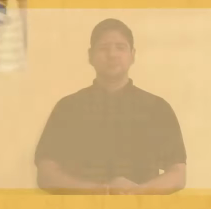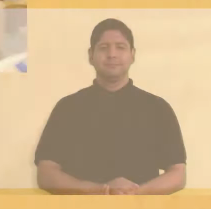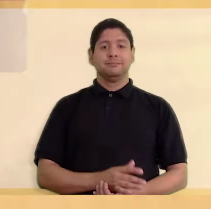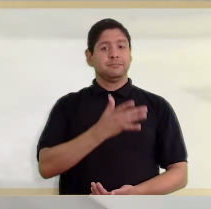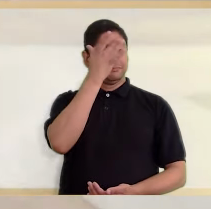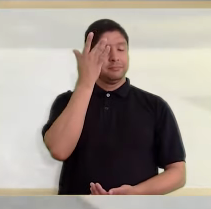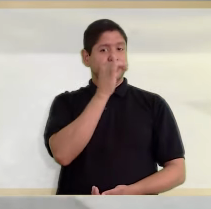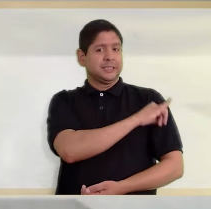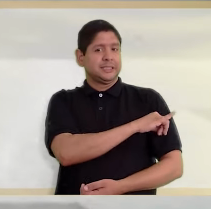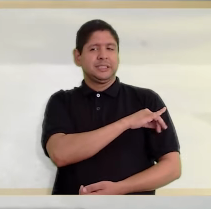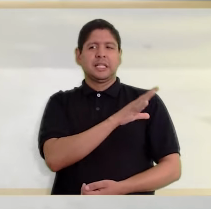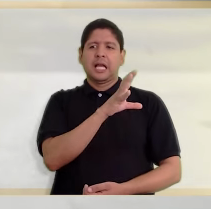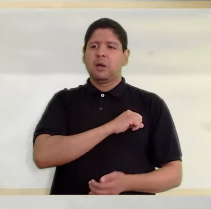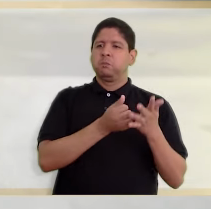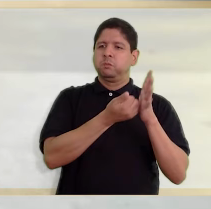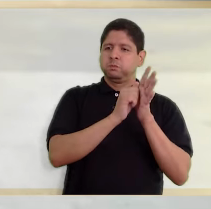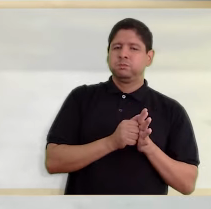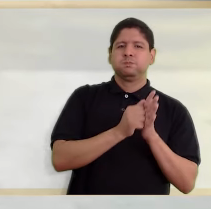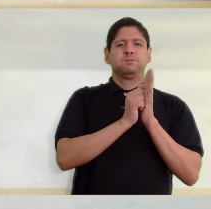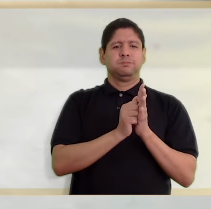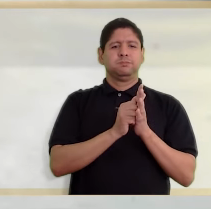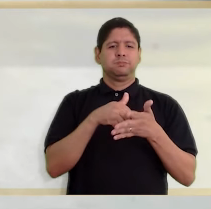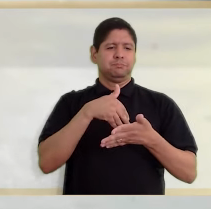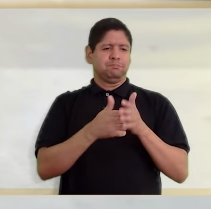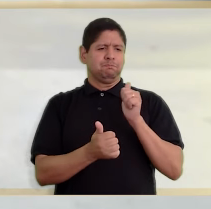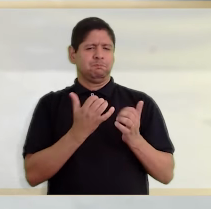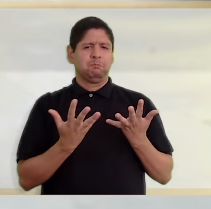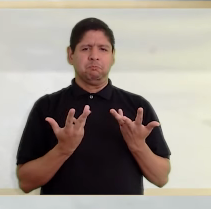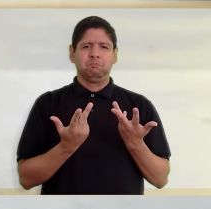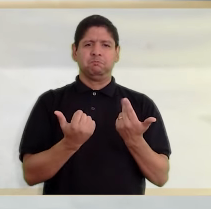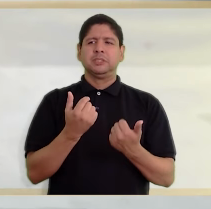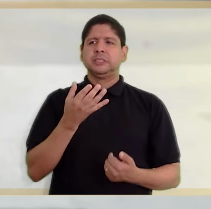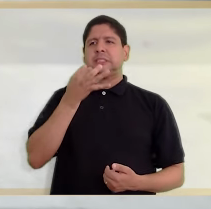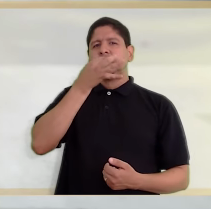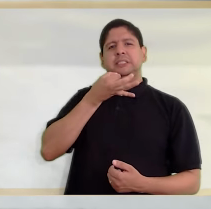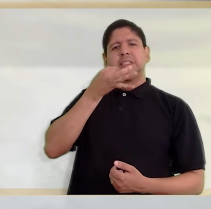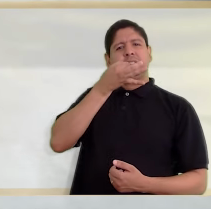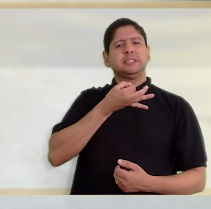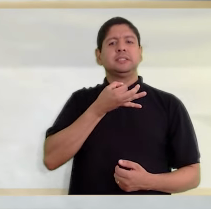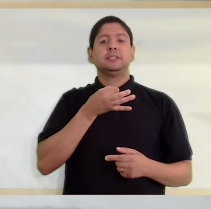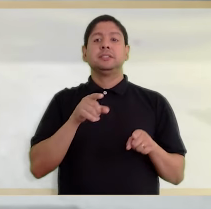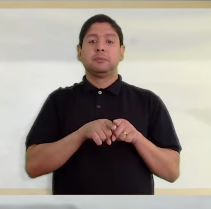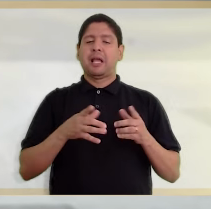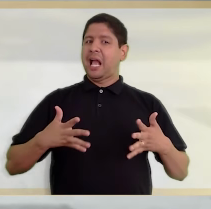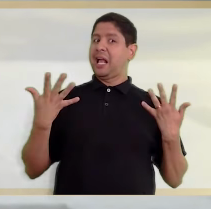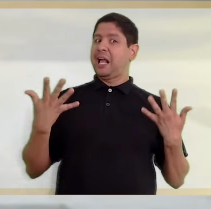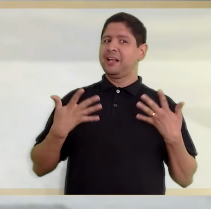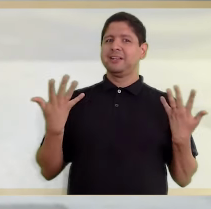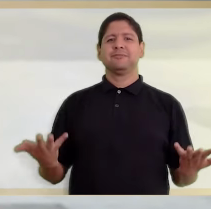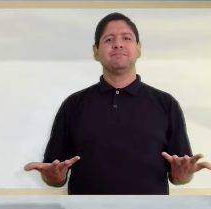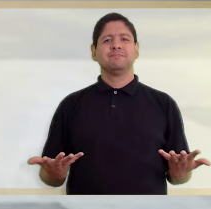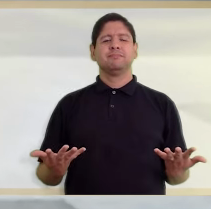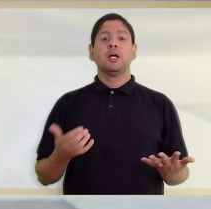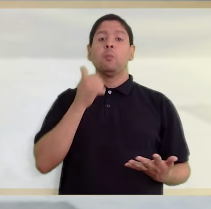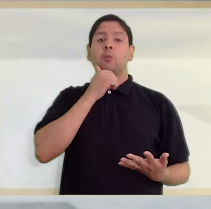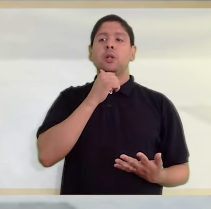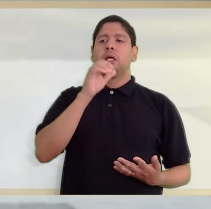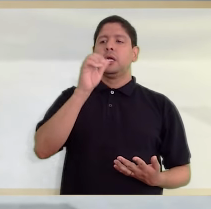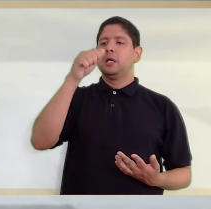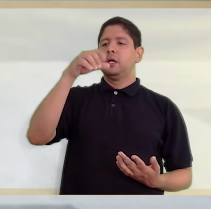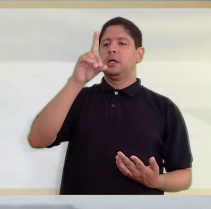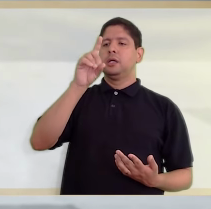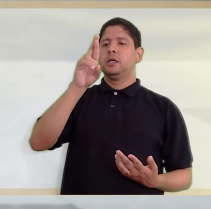Cariocas nascem bambas, cariocas nascem craques, cariocas têm sotaque, cariocas são alegres. A compositora e cantora